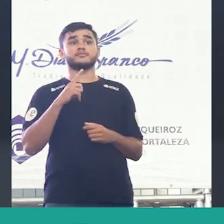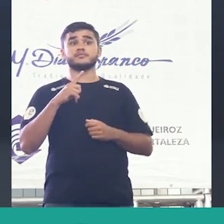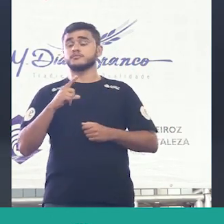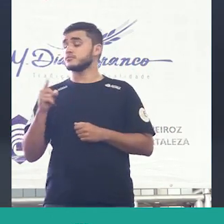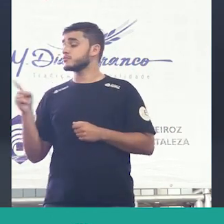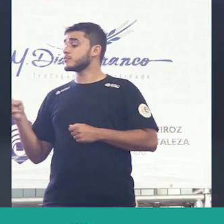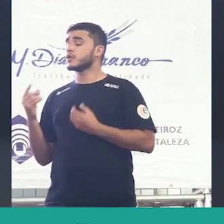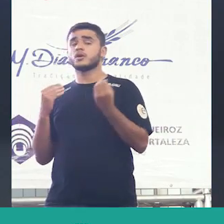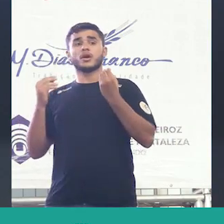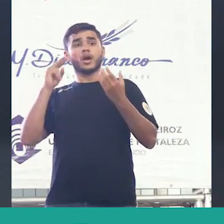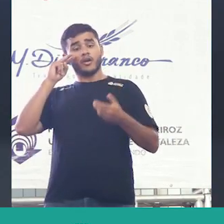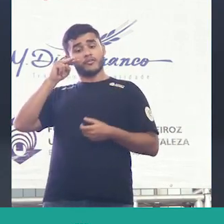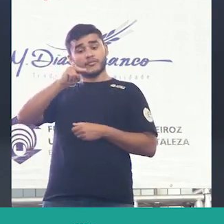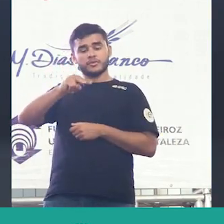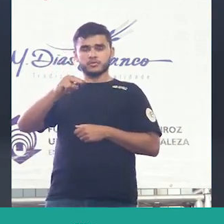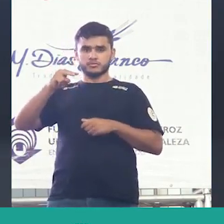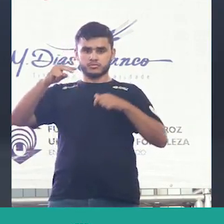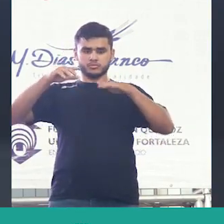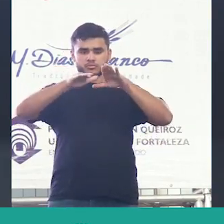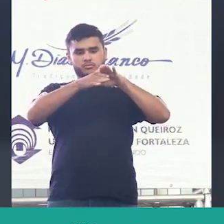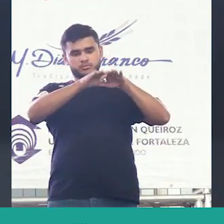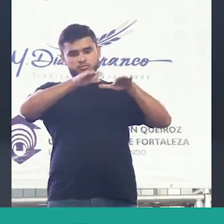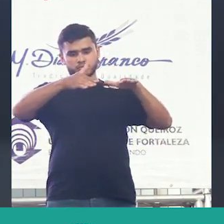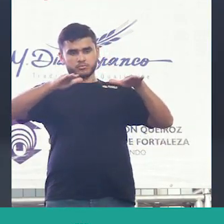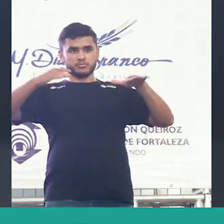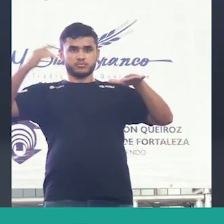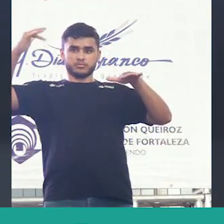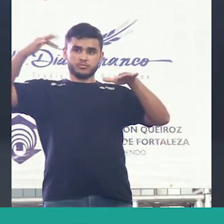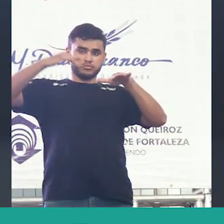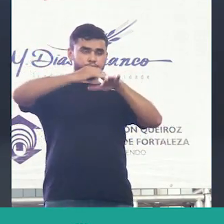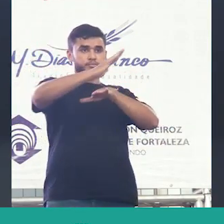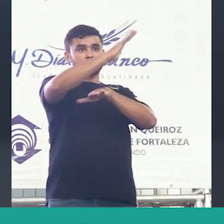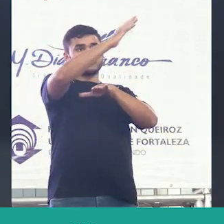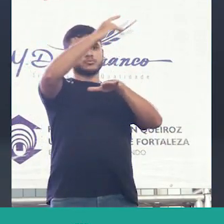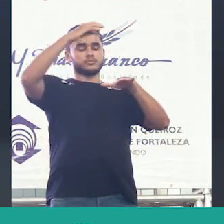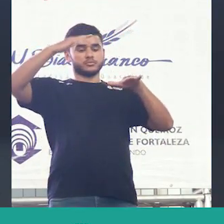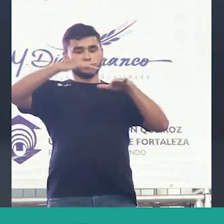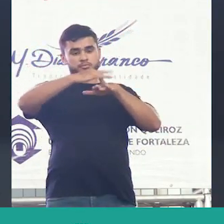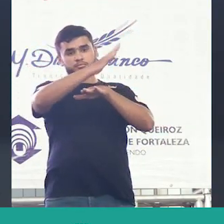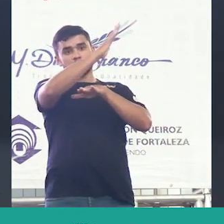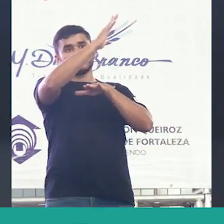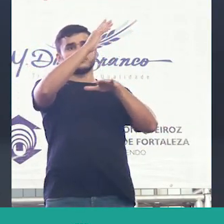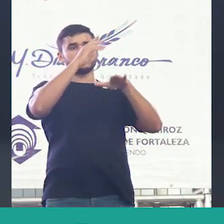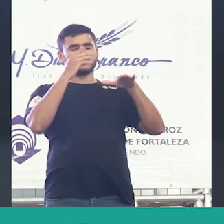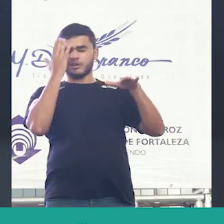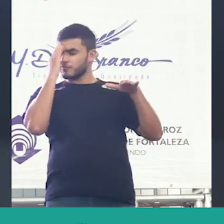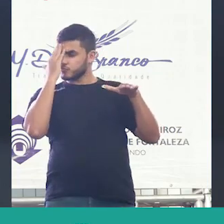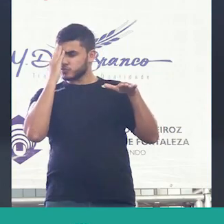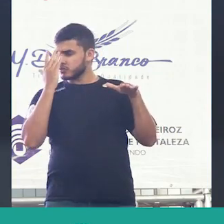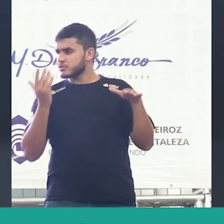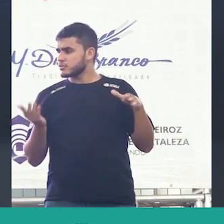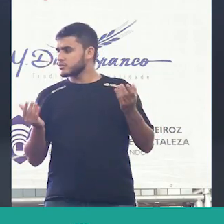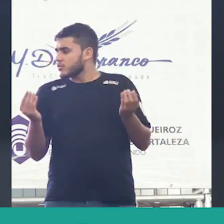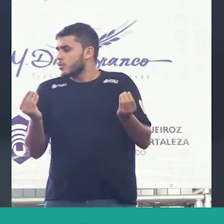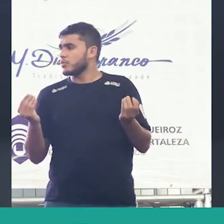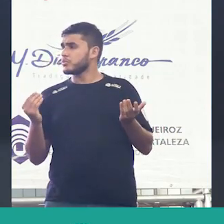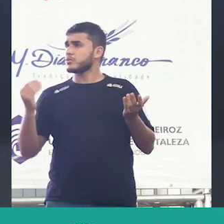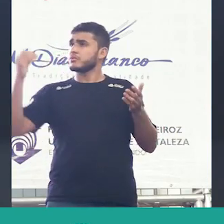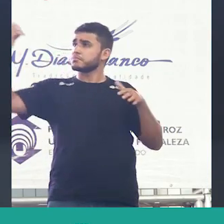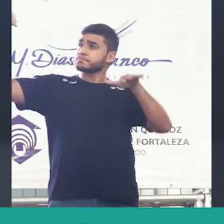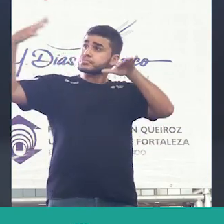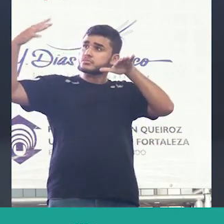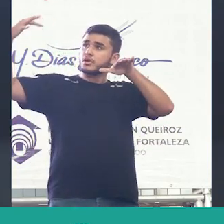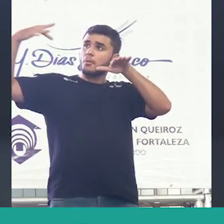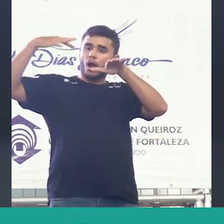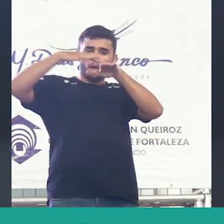O que é que você vai ver? A superfície refletora. Agora complicou tudo. Não estou